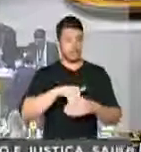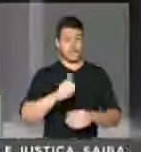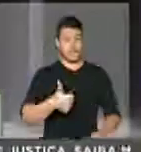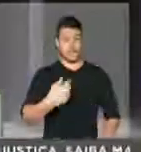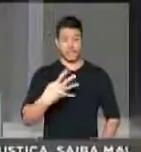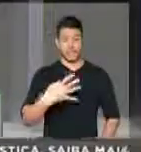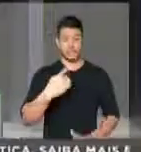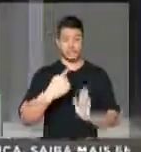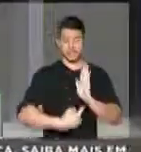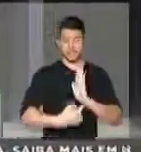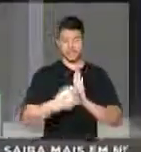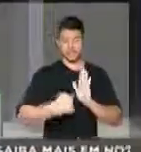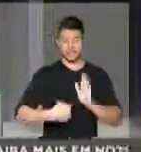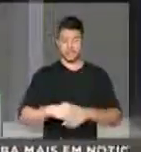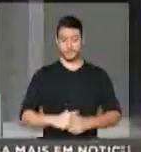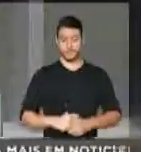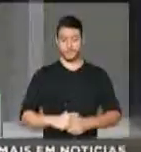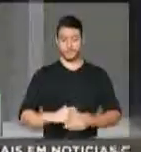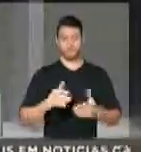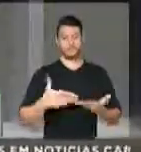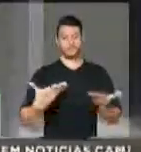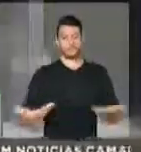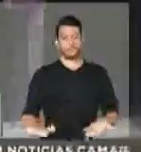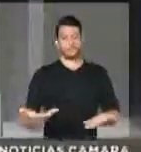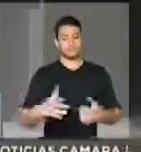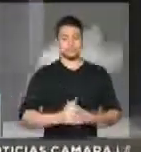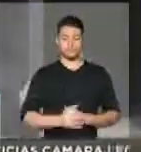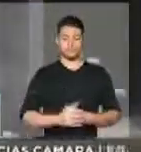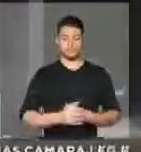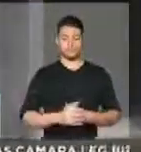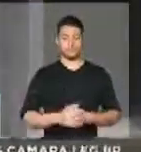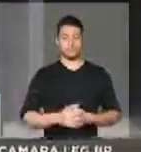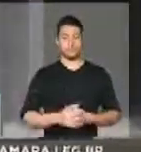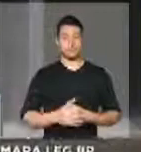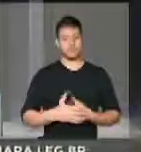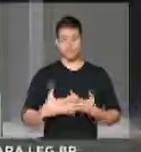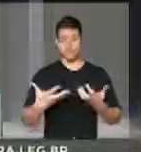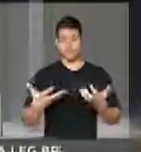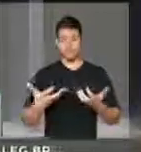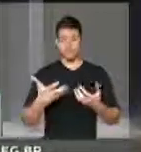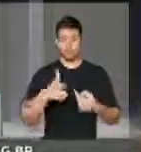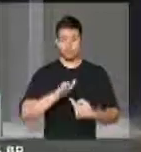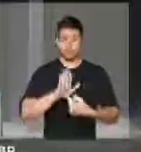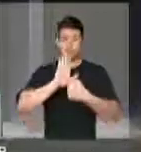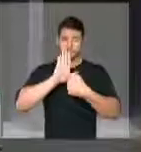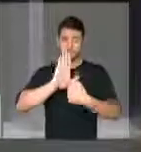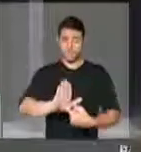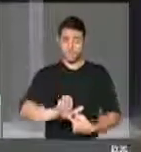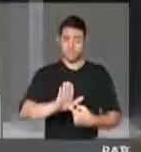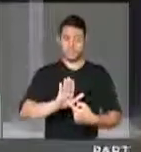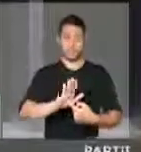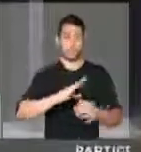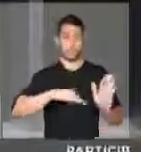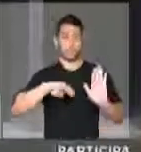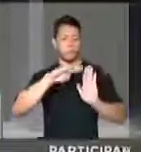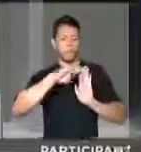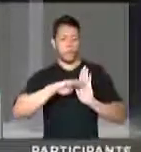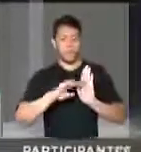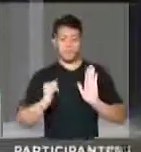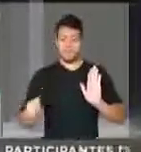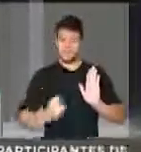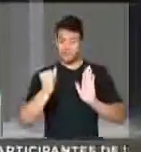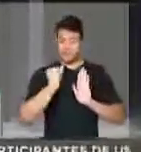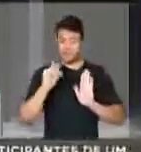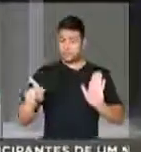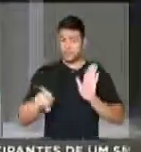para apresentar um programa de fundamental importância para a educação brasileira.